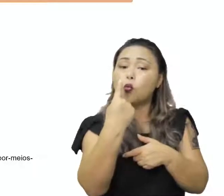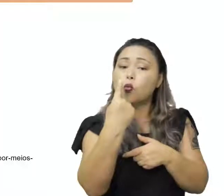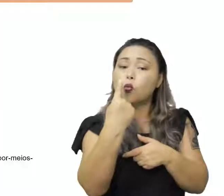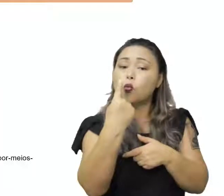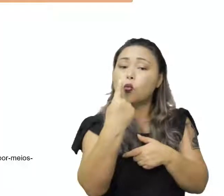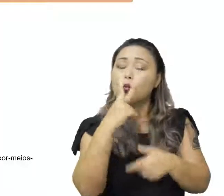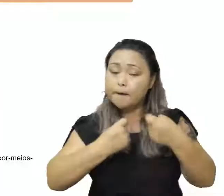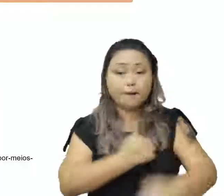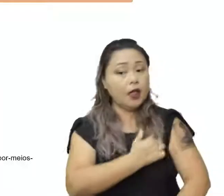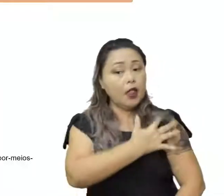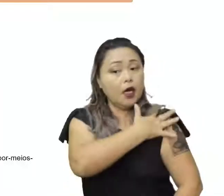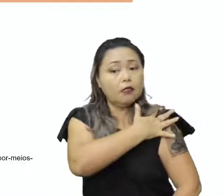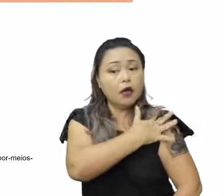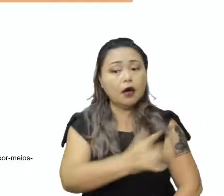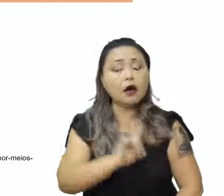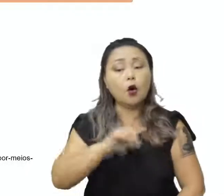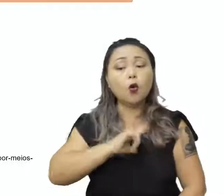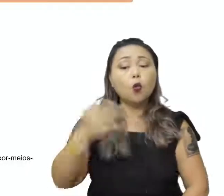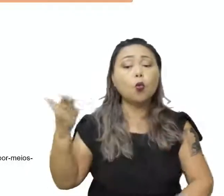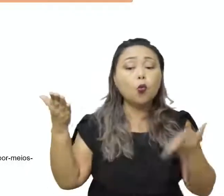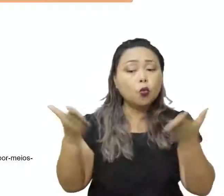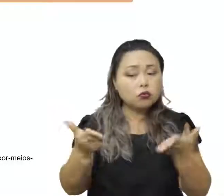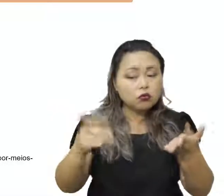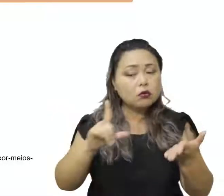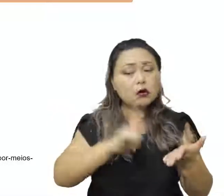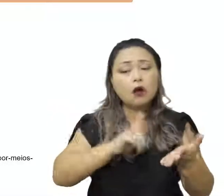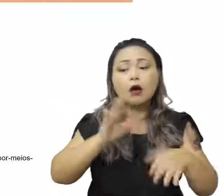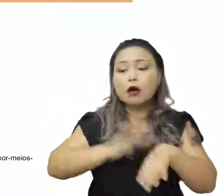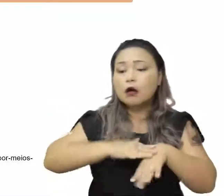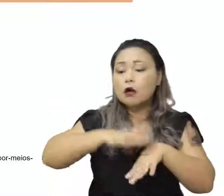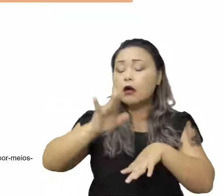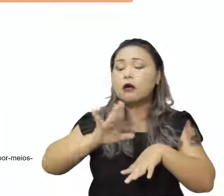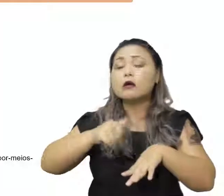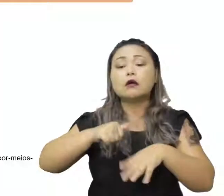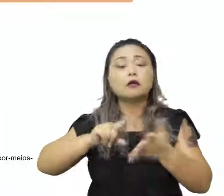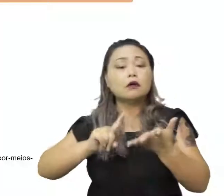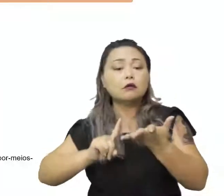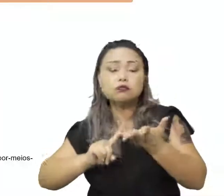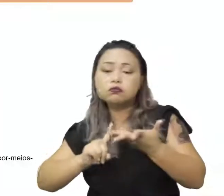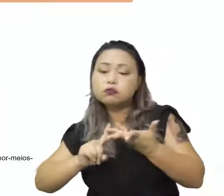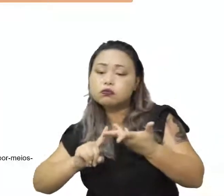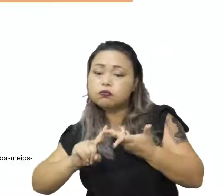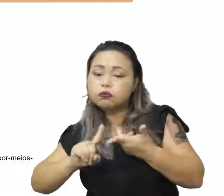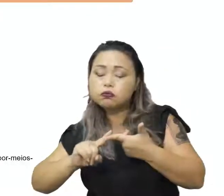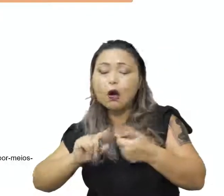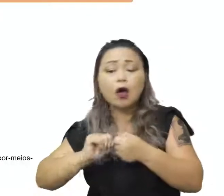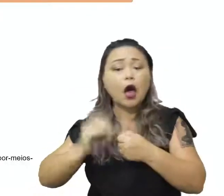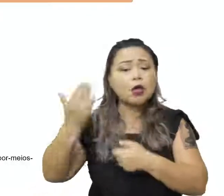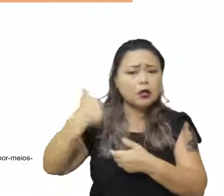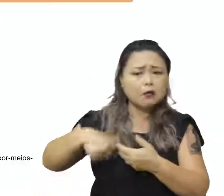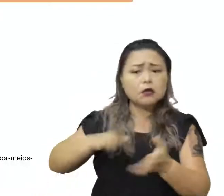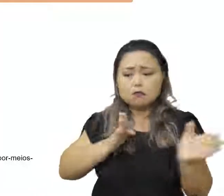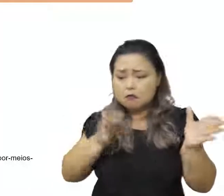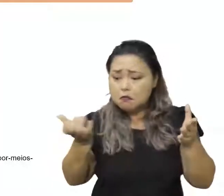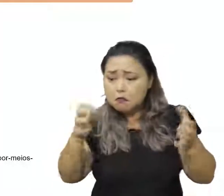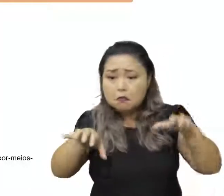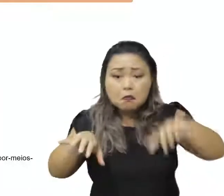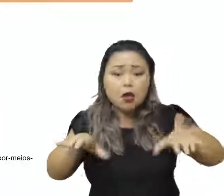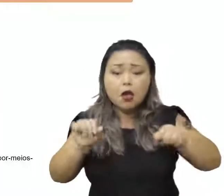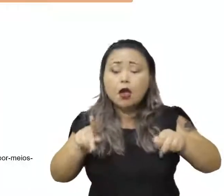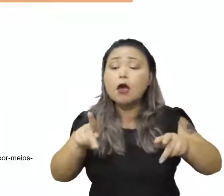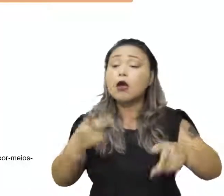Mas lembrar que hoje nós temos um mundo muito mais multipolar do que na época do bipolar. Por quê? Entrou